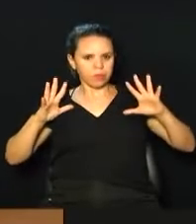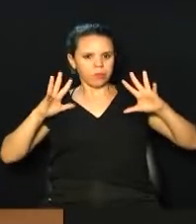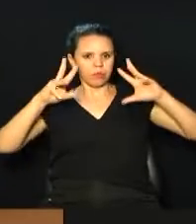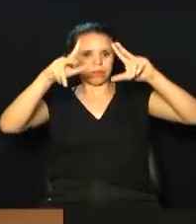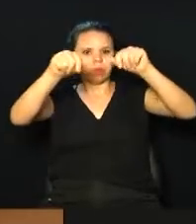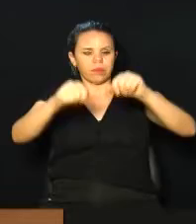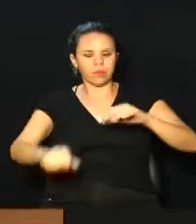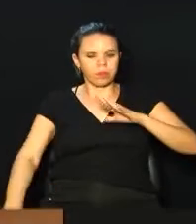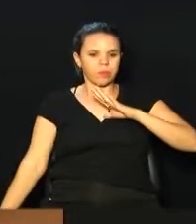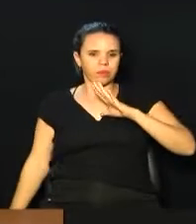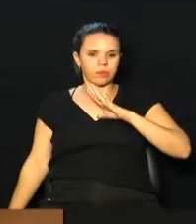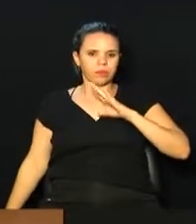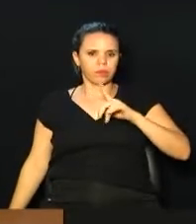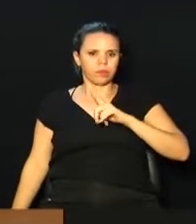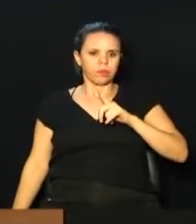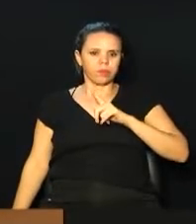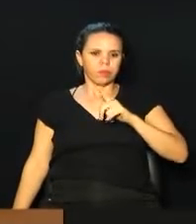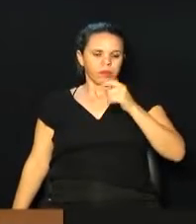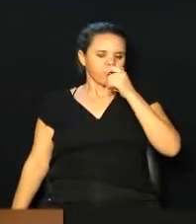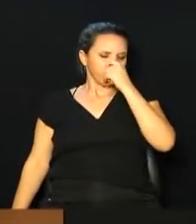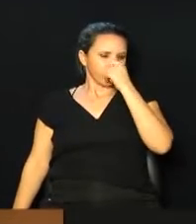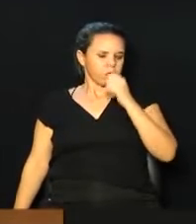cidade. Nós temos